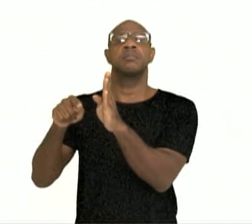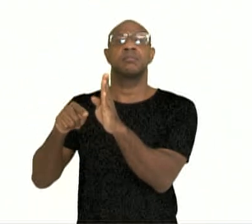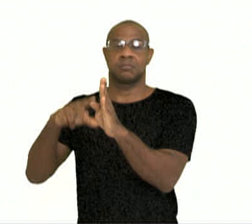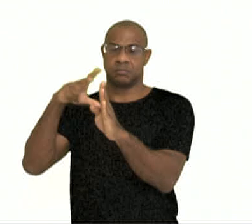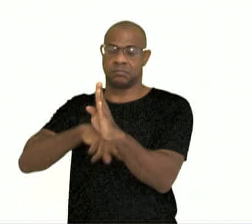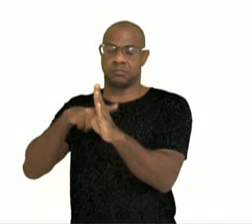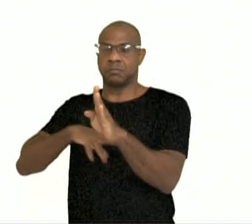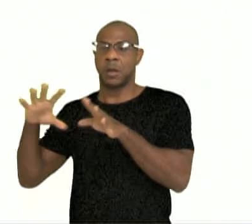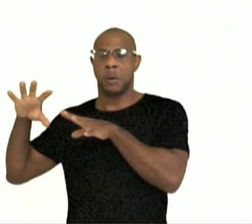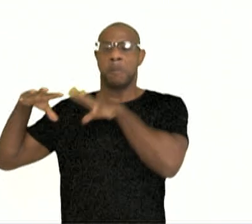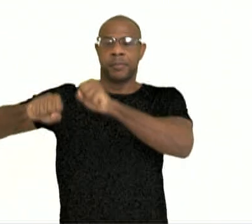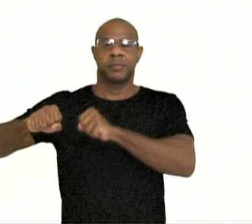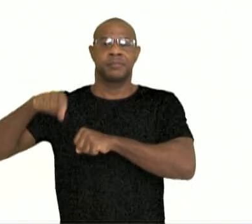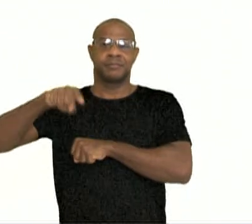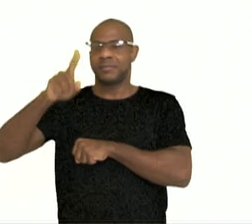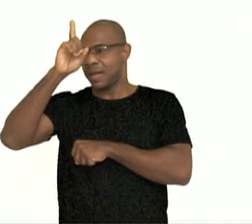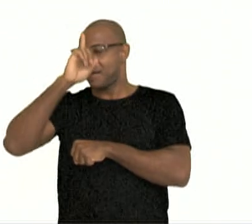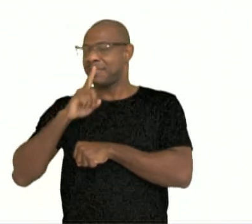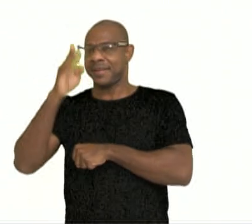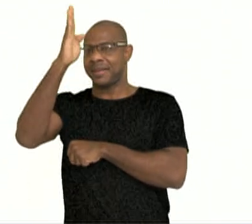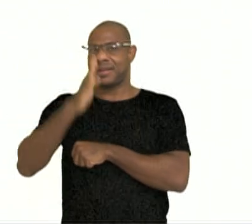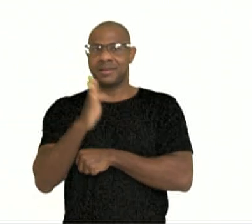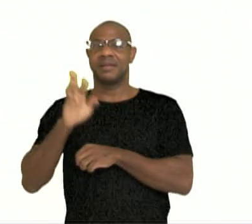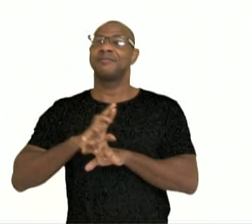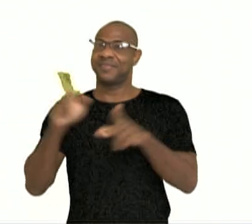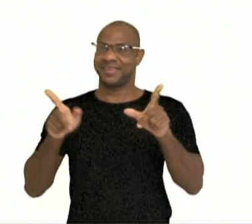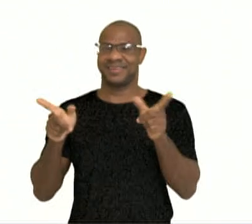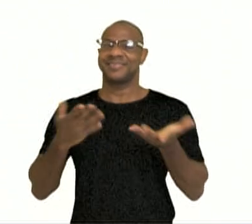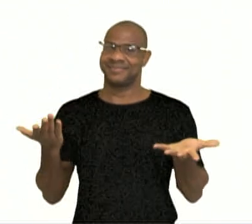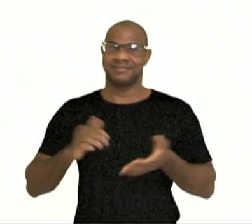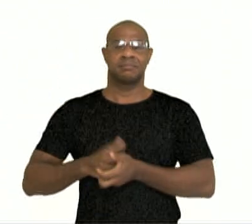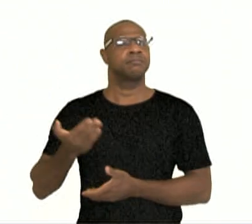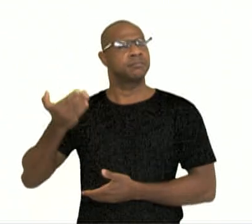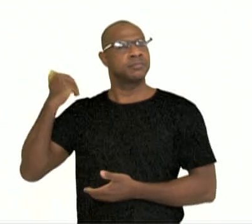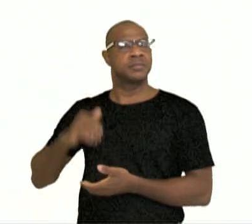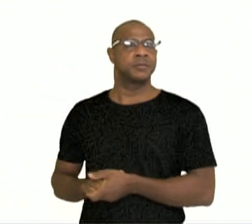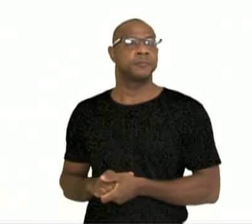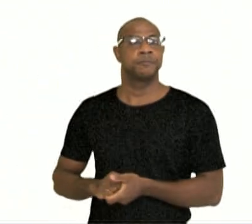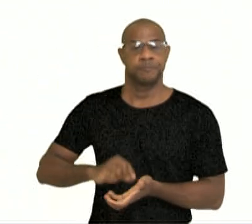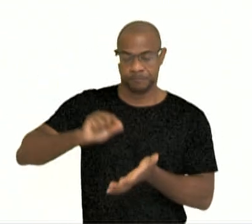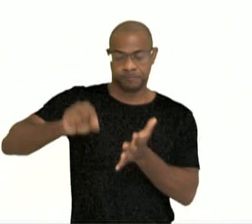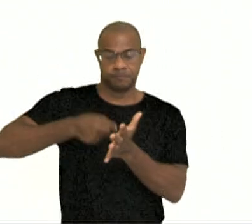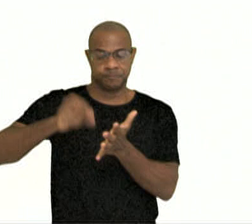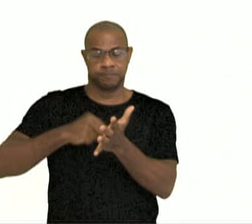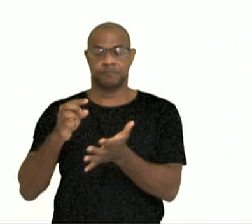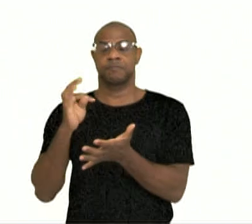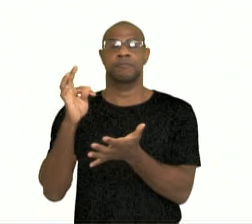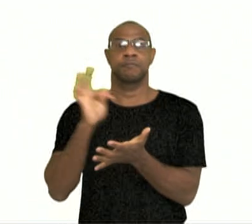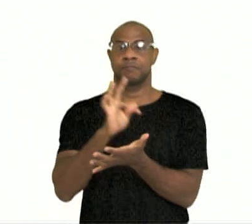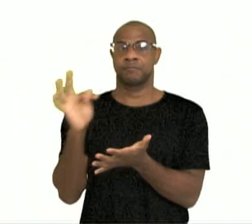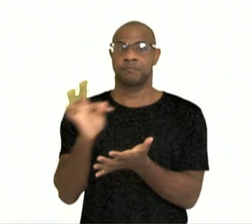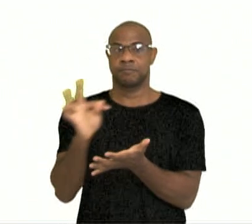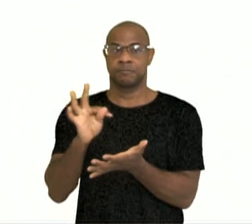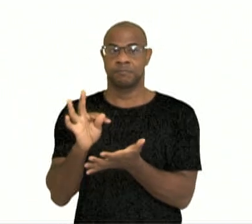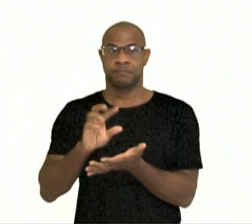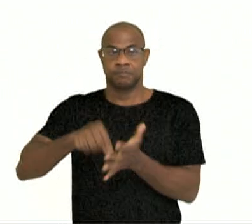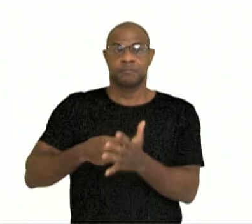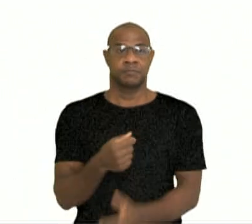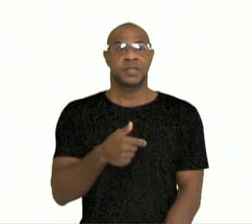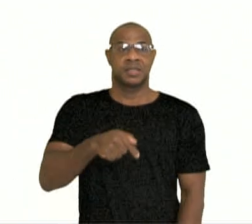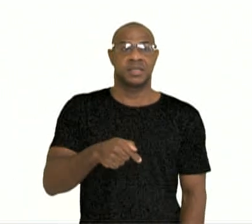a Portugal. Então vejam a diferença ali. O Tratado de Tordesilhas foi assinado em 7 de junho